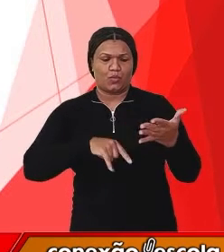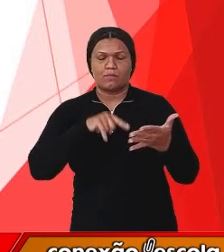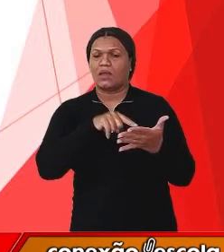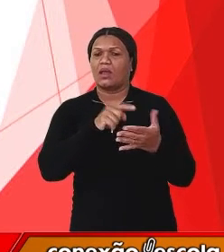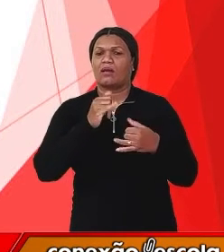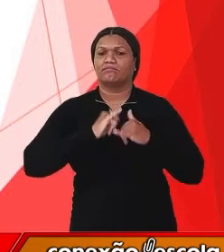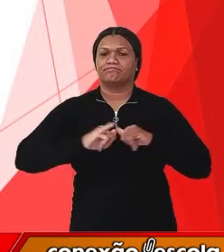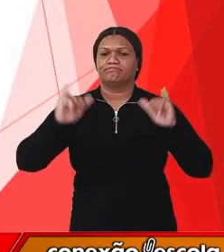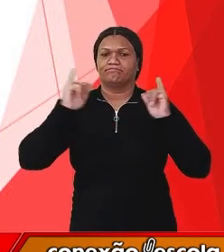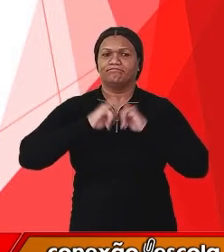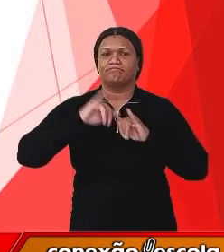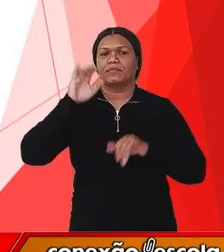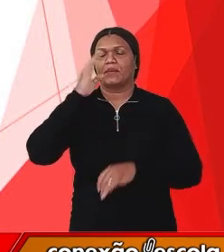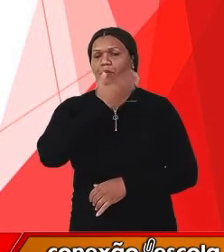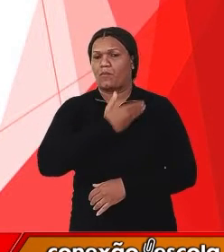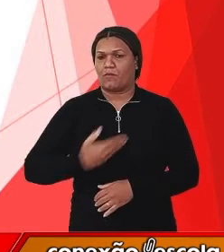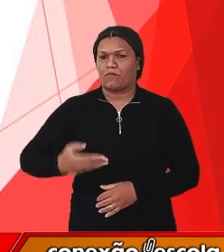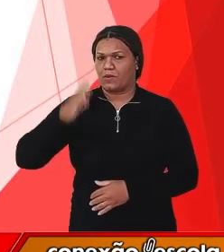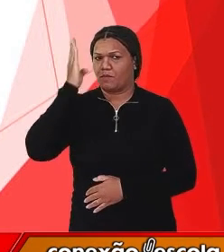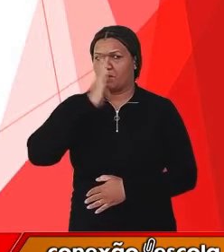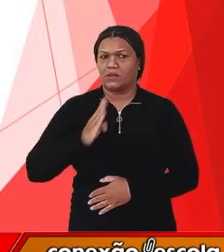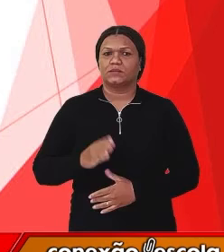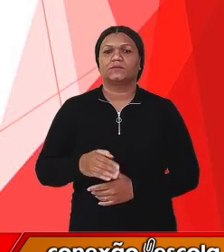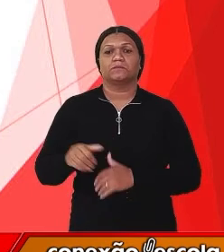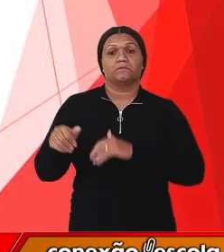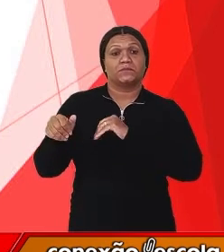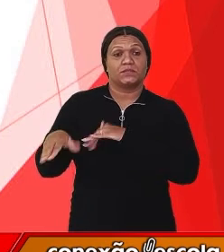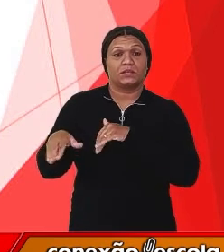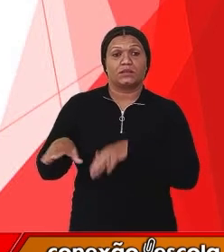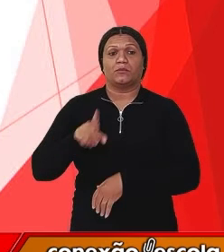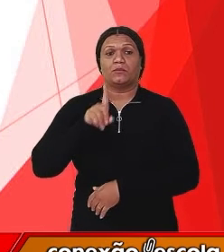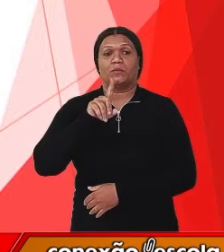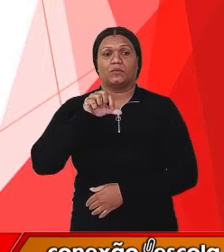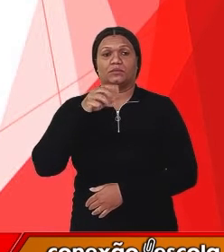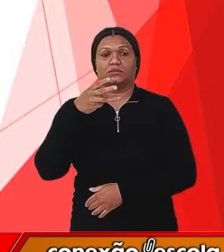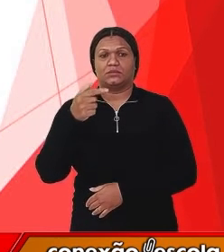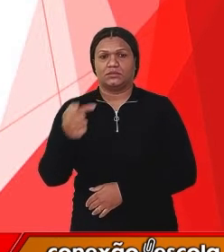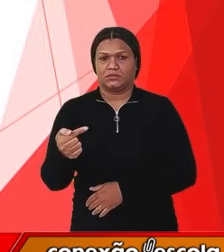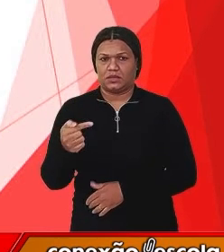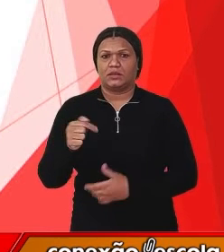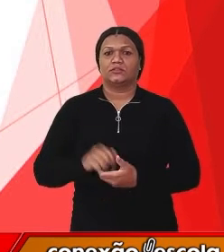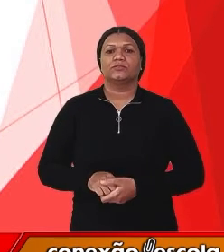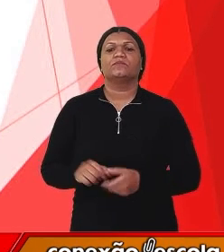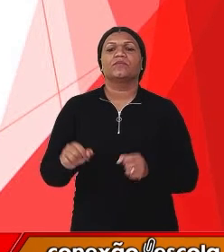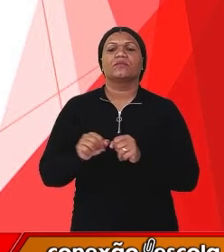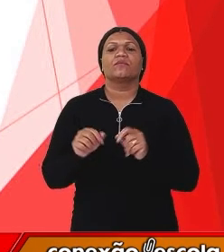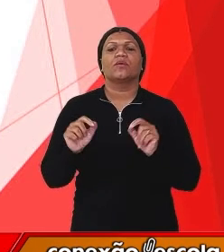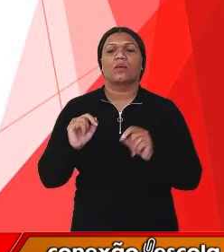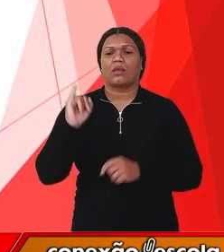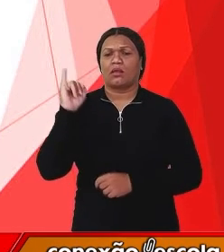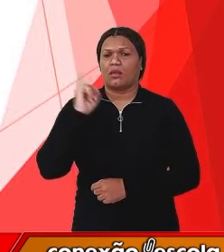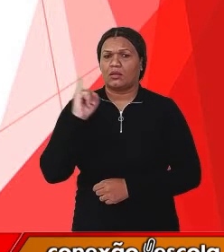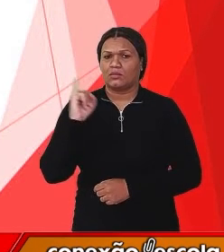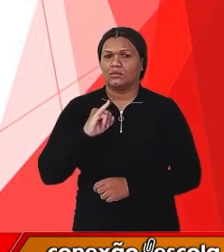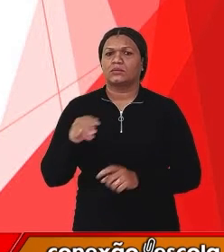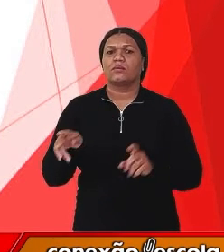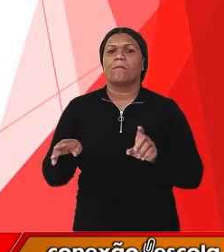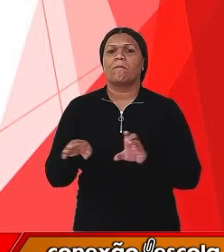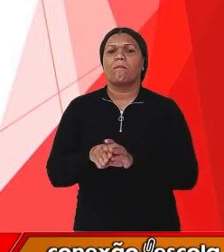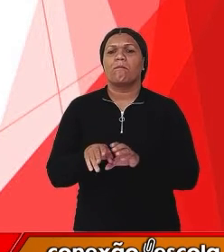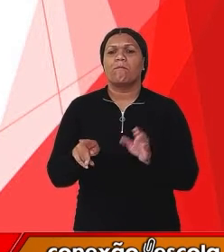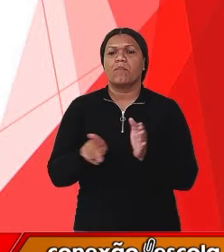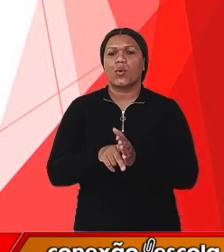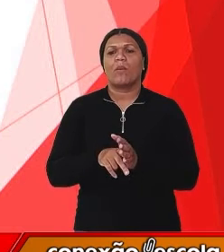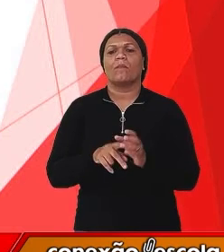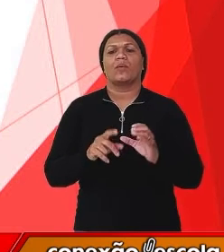em setembro de 1937 e atribuído à Internacional Comunista, contendo um suposto plano